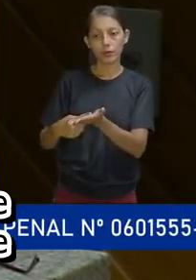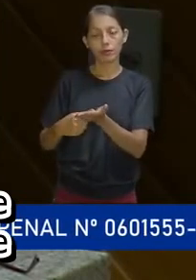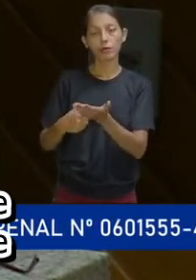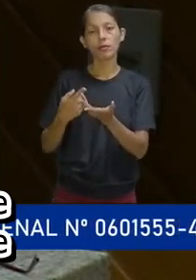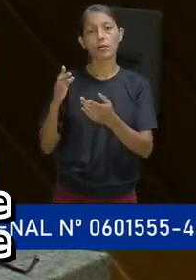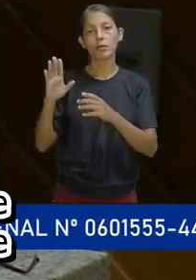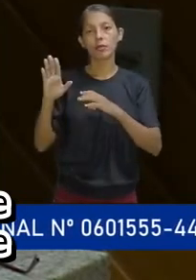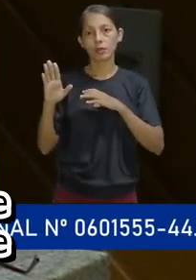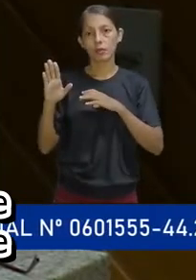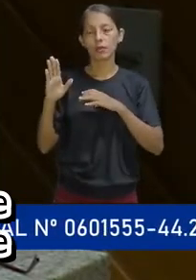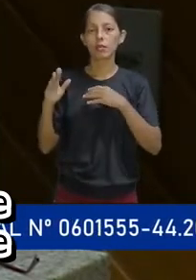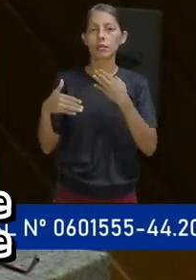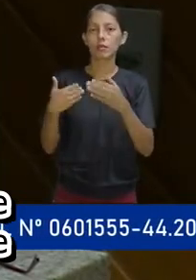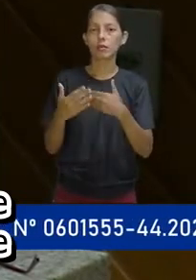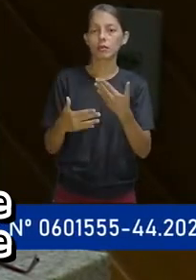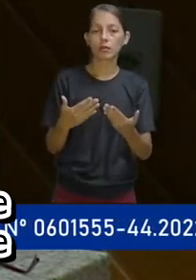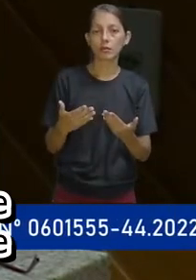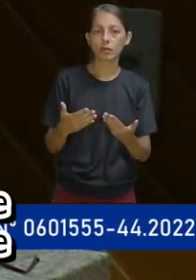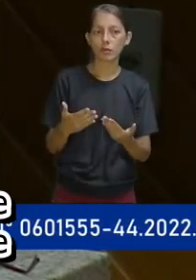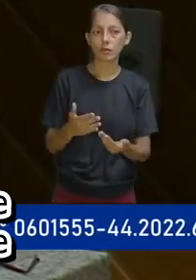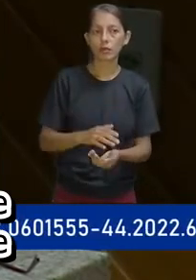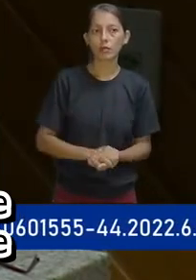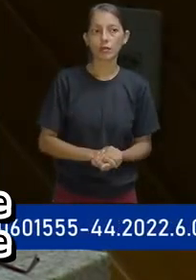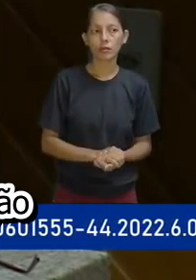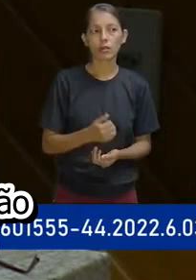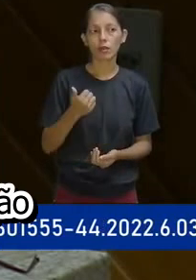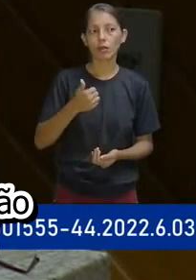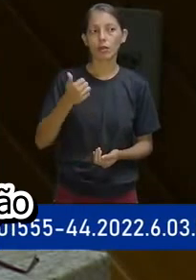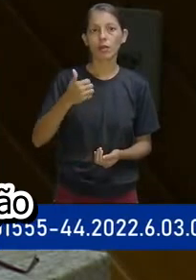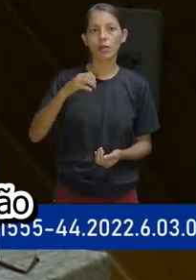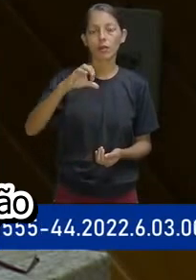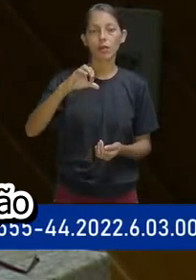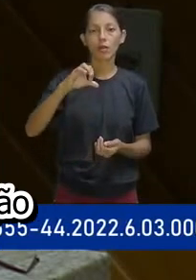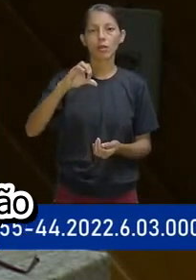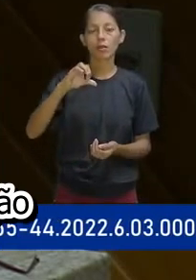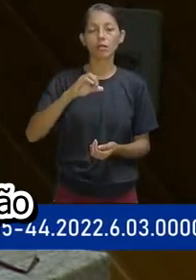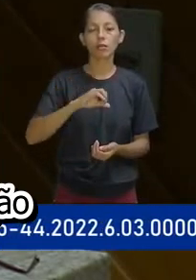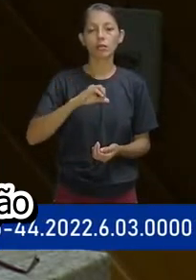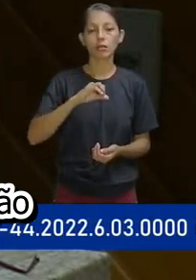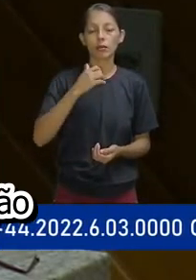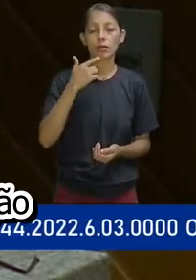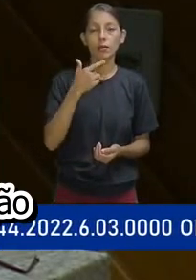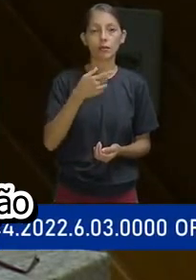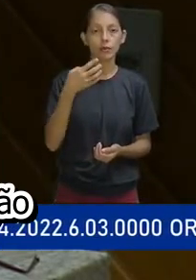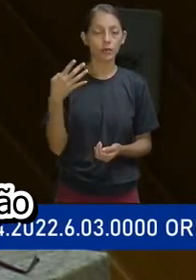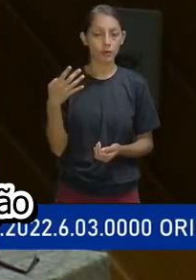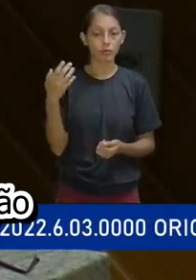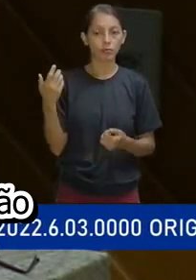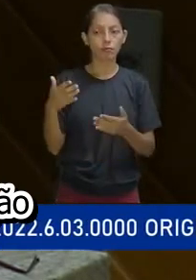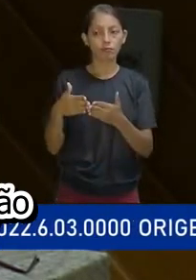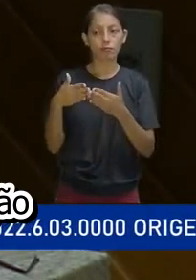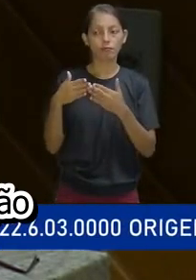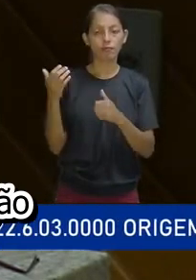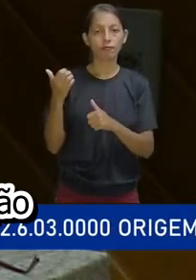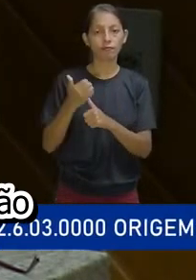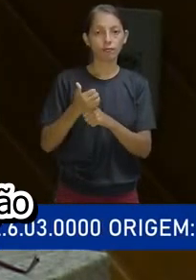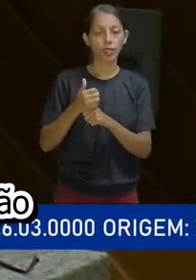presente apelo em 1º de 9 de 2024, no qual requereu, em síntese, a substituição da